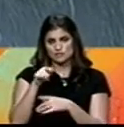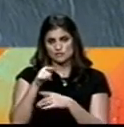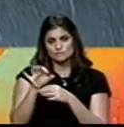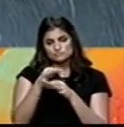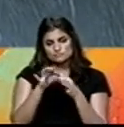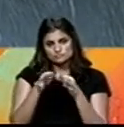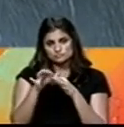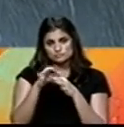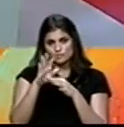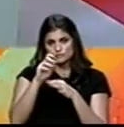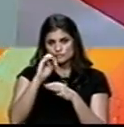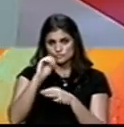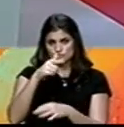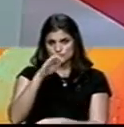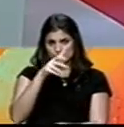glicose 6-fosfato